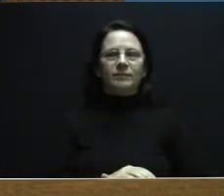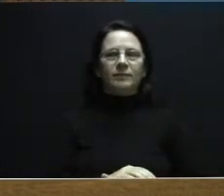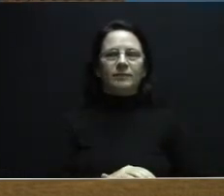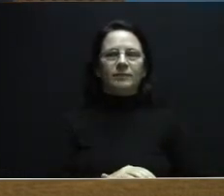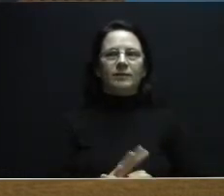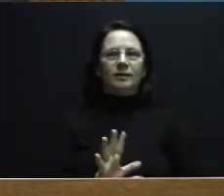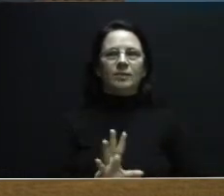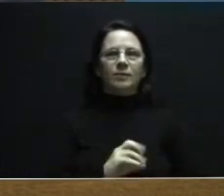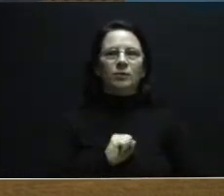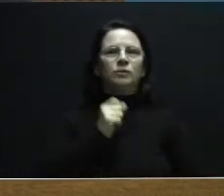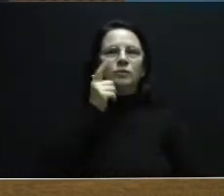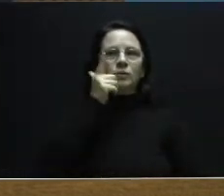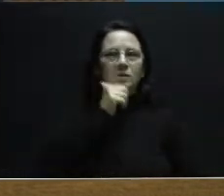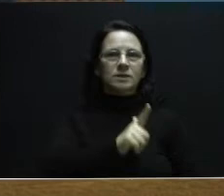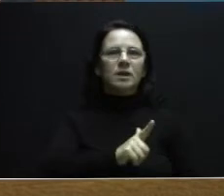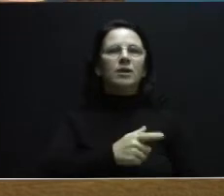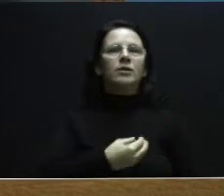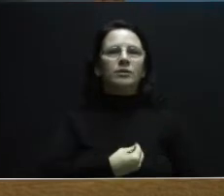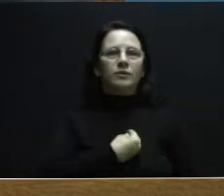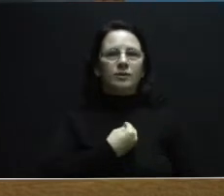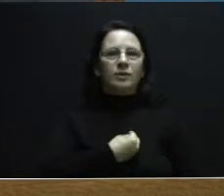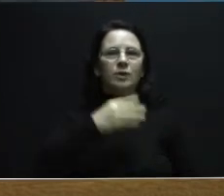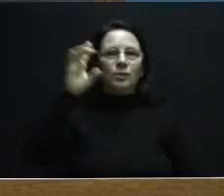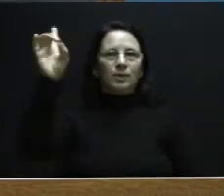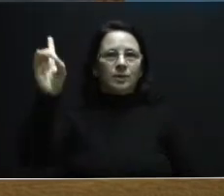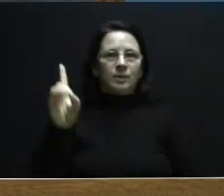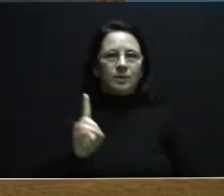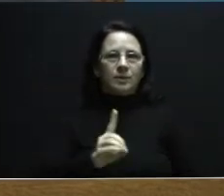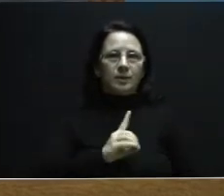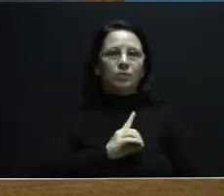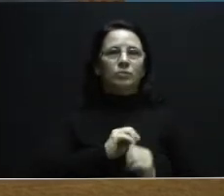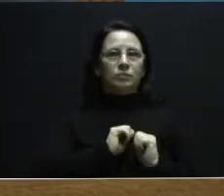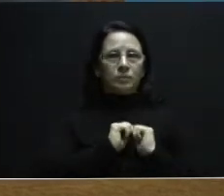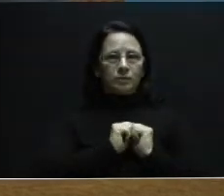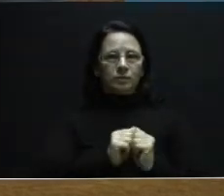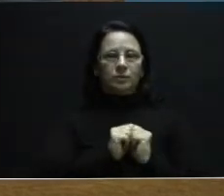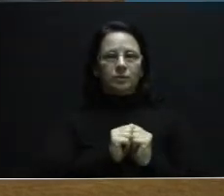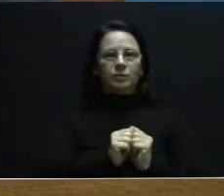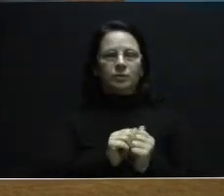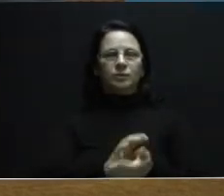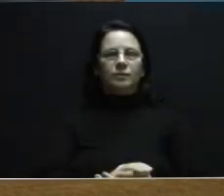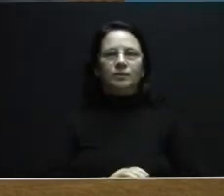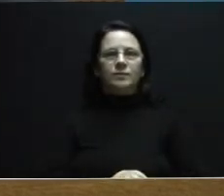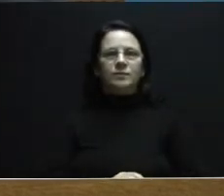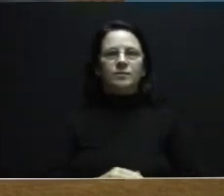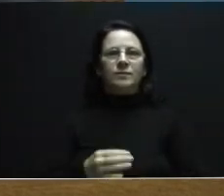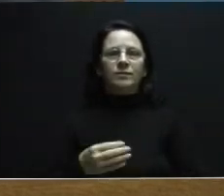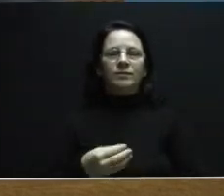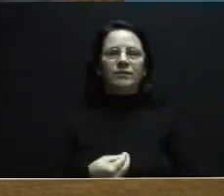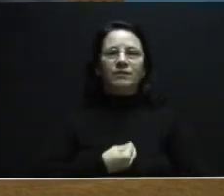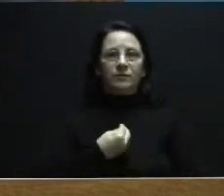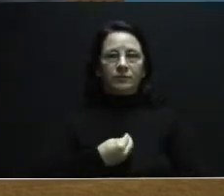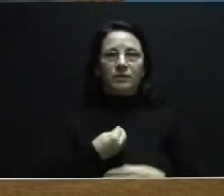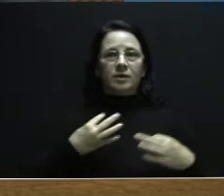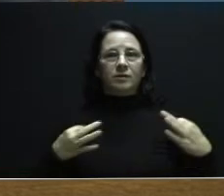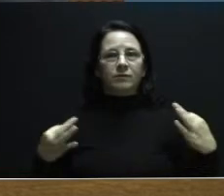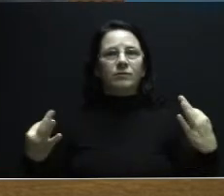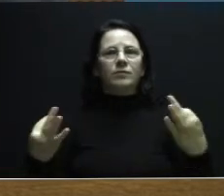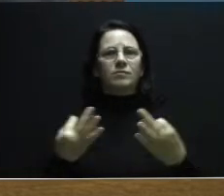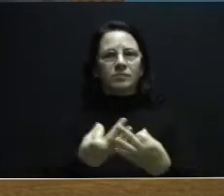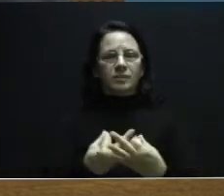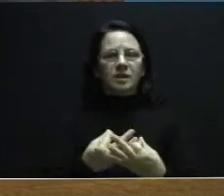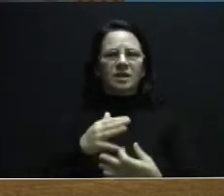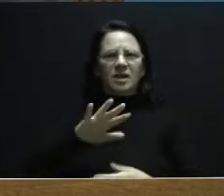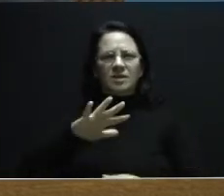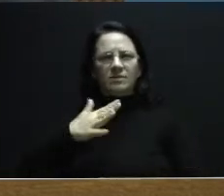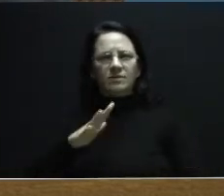viver plenamente quando a gente traz Deus no coração. Viver em família nem sempre é fácil. Por